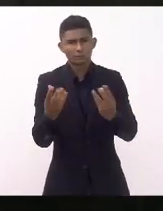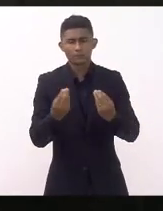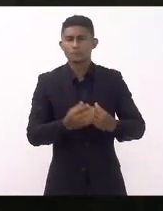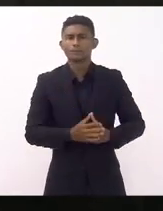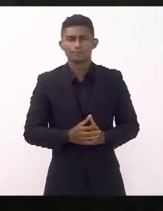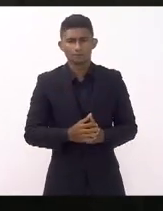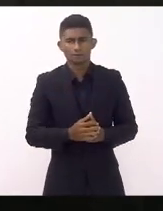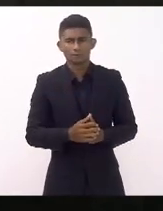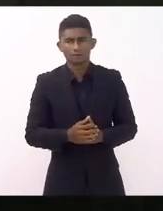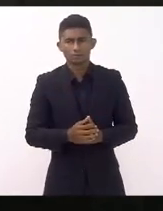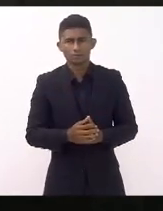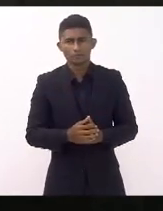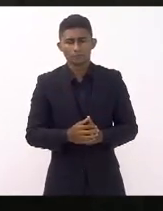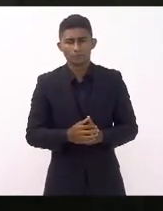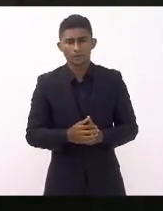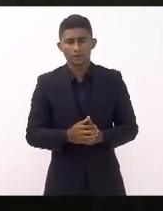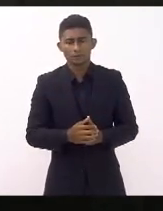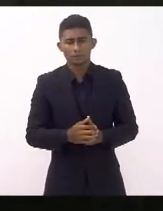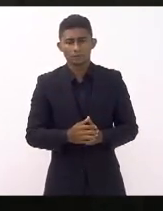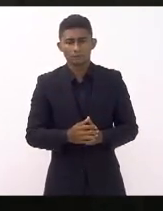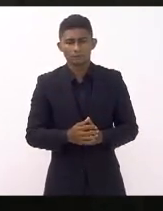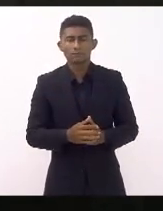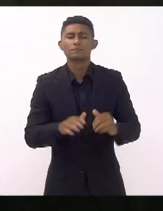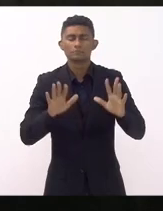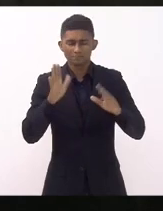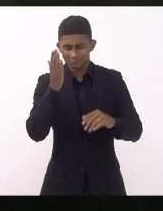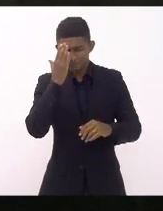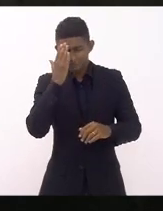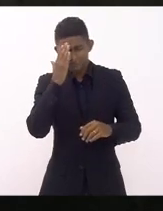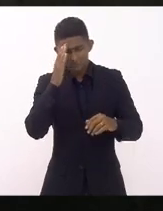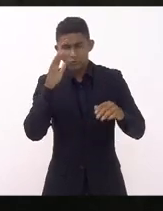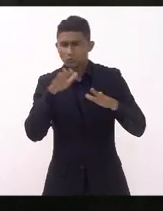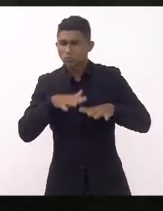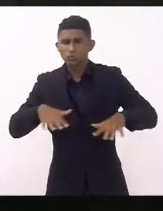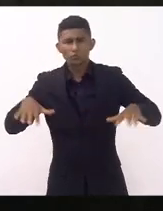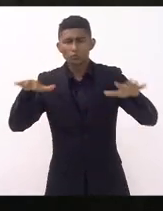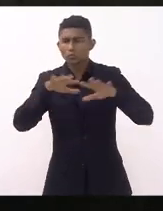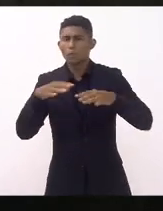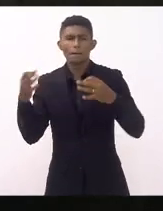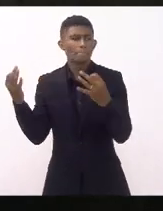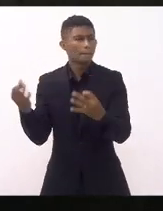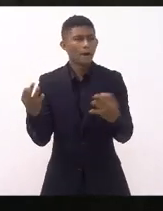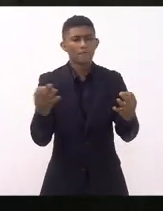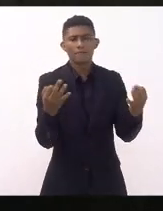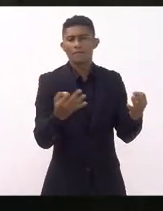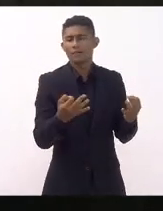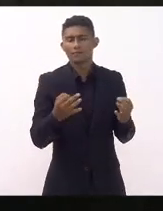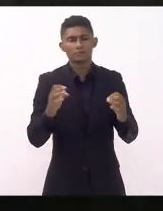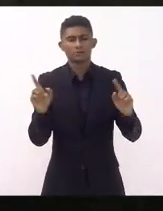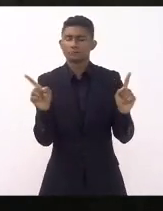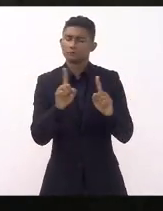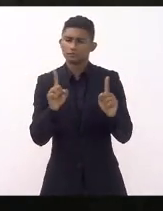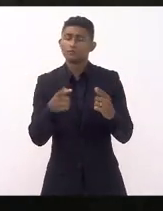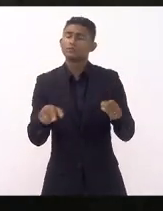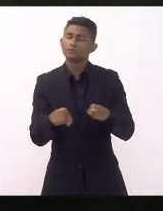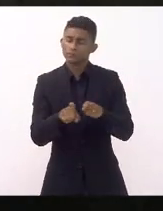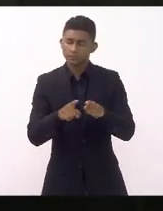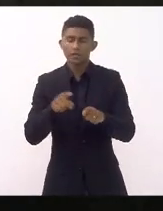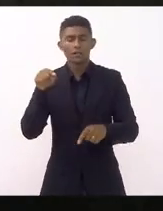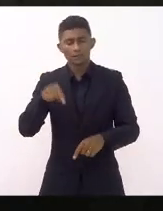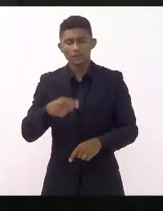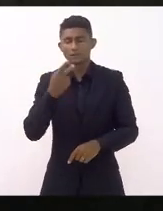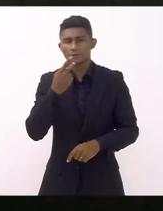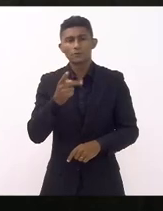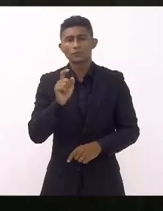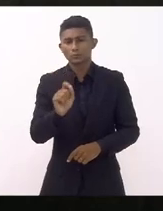Mas como nem tudo são flores, também quero aqui deixar registrado, deputado,